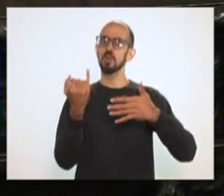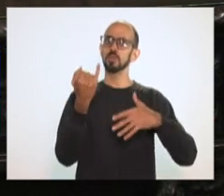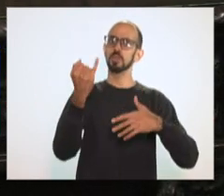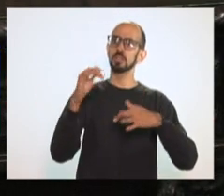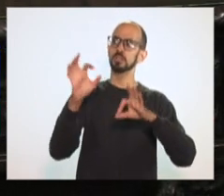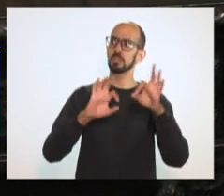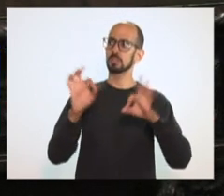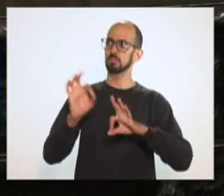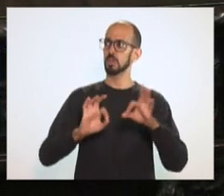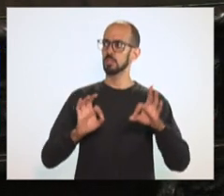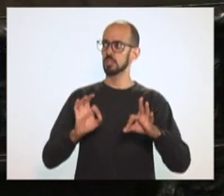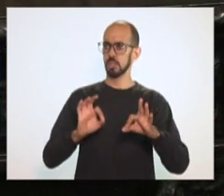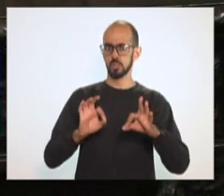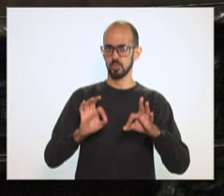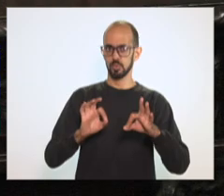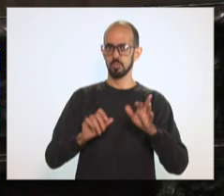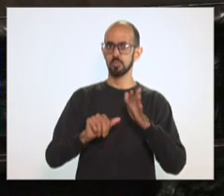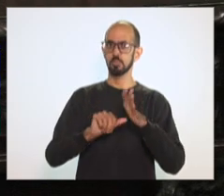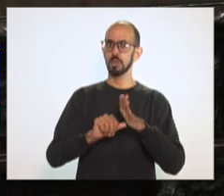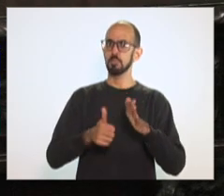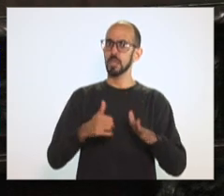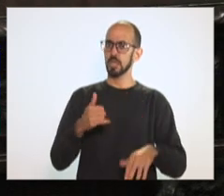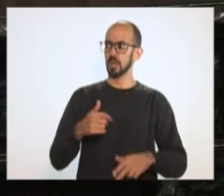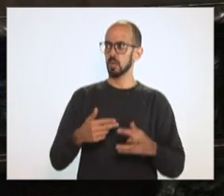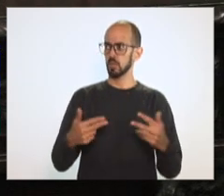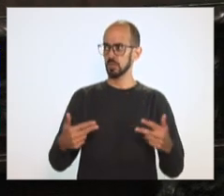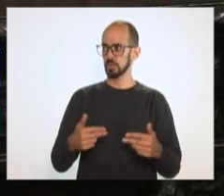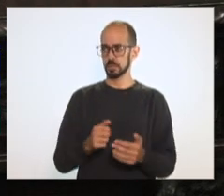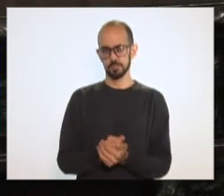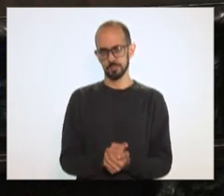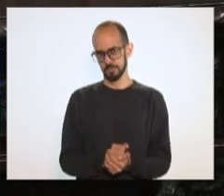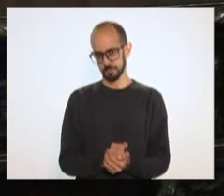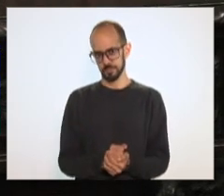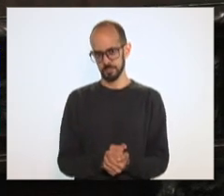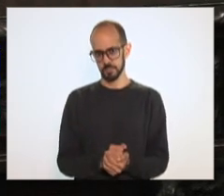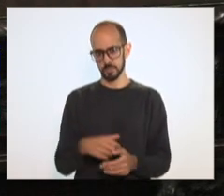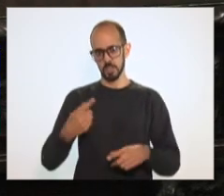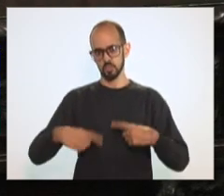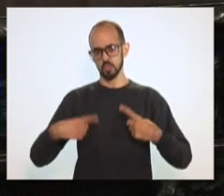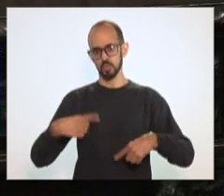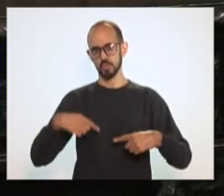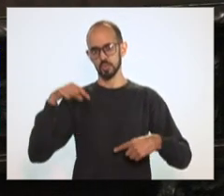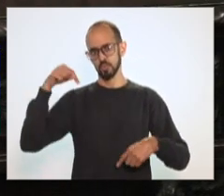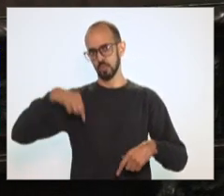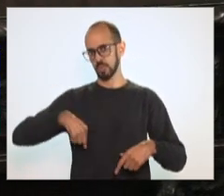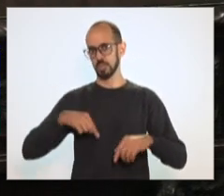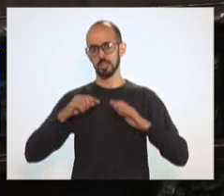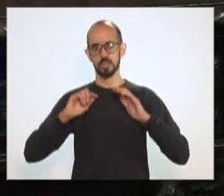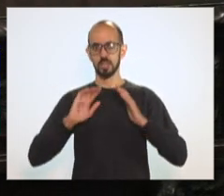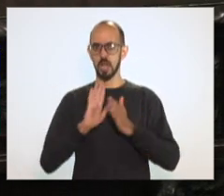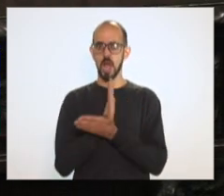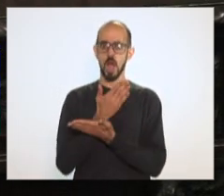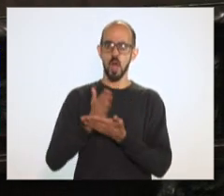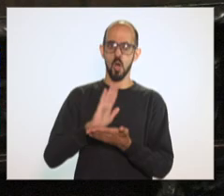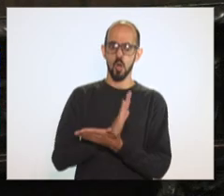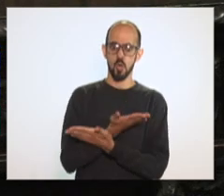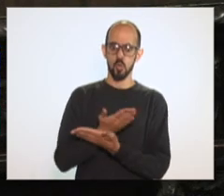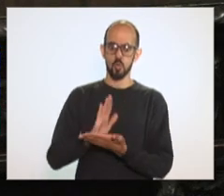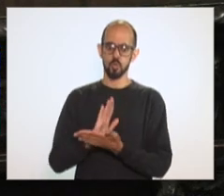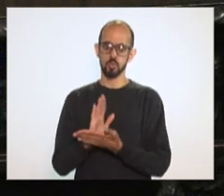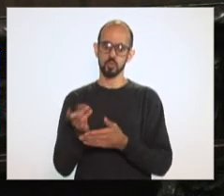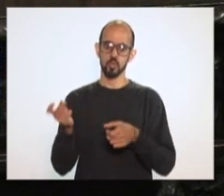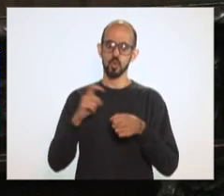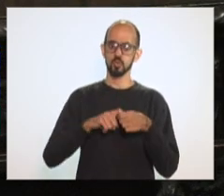primeira questão importante é que a não está discutindo aqui consórcio somente para comprar